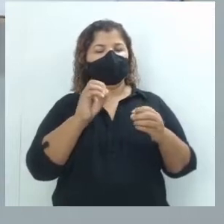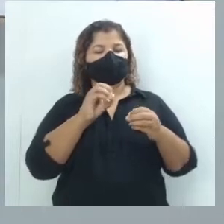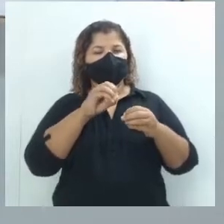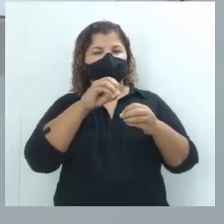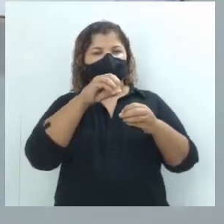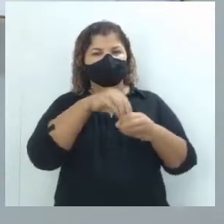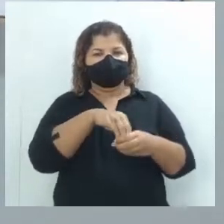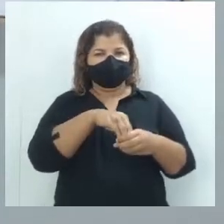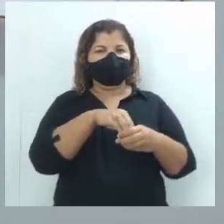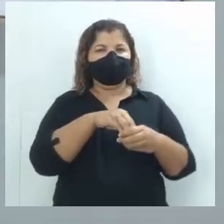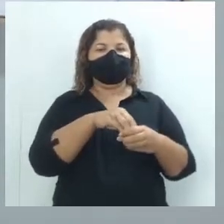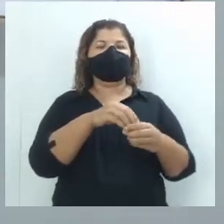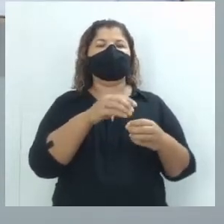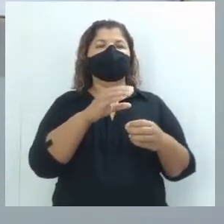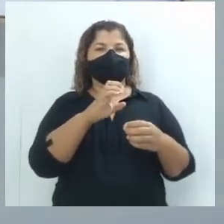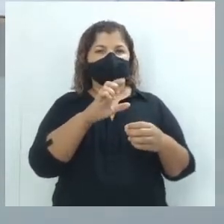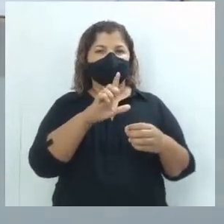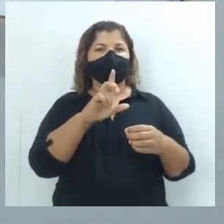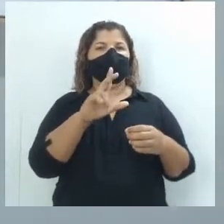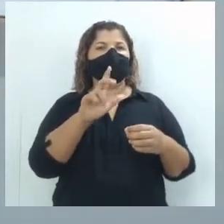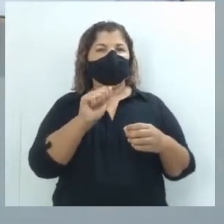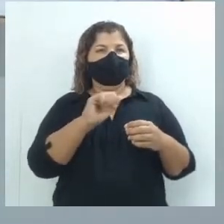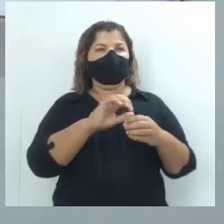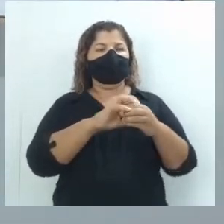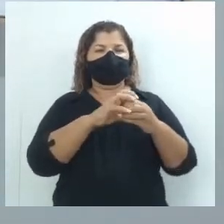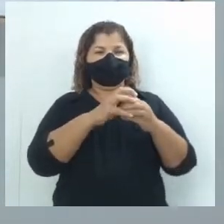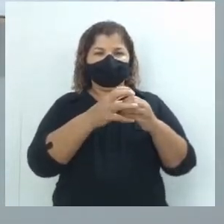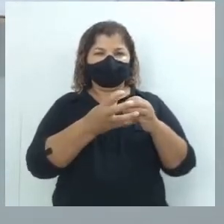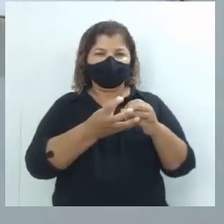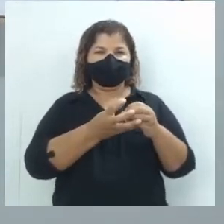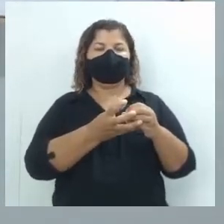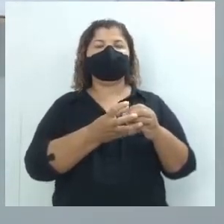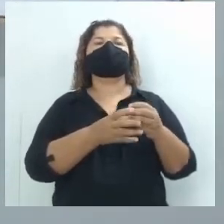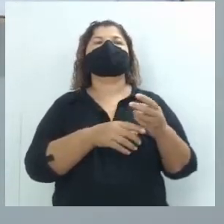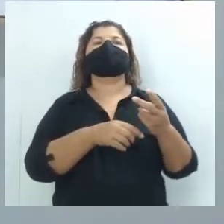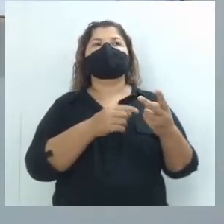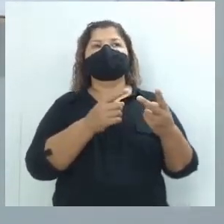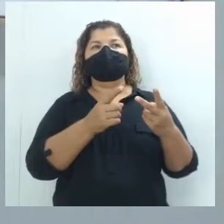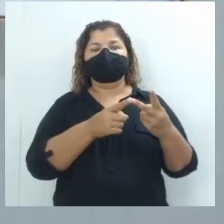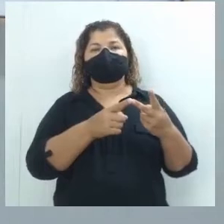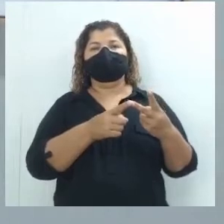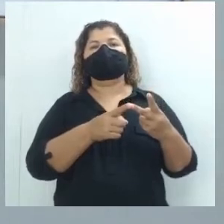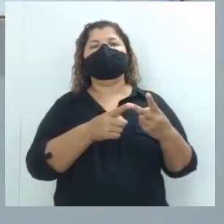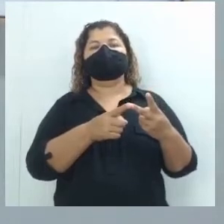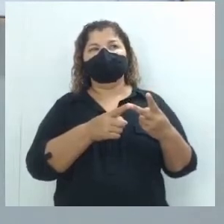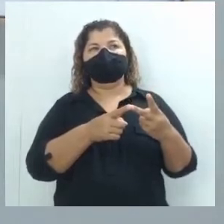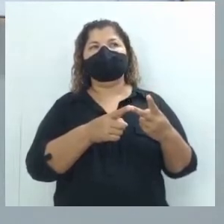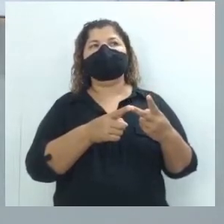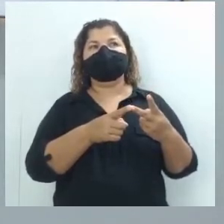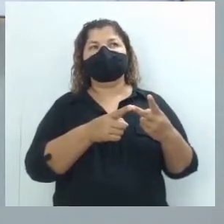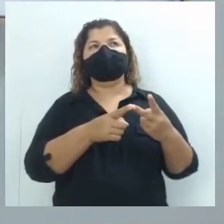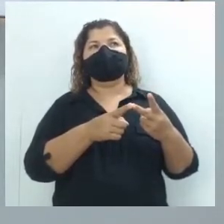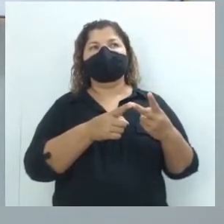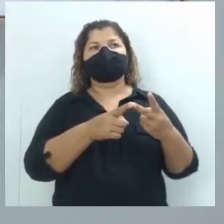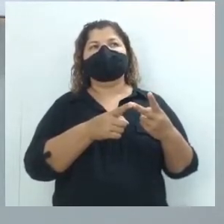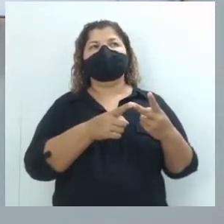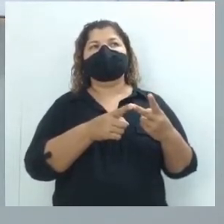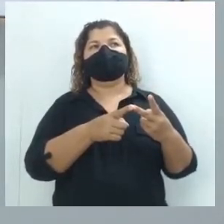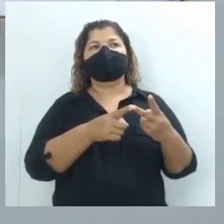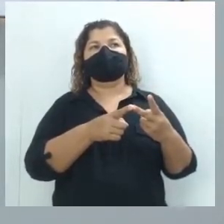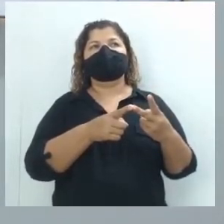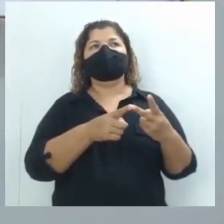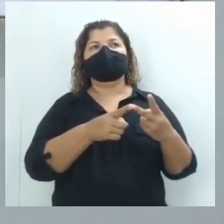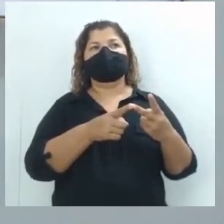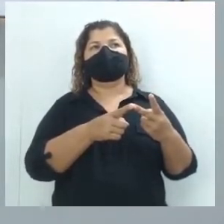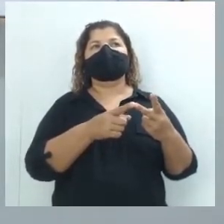é um RNA positivo, massa, é um RNA positivo. Segundo, esse vírus inicial aqui, eu posso muito bem